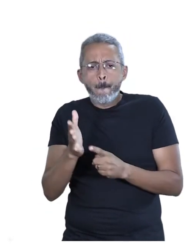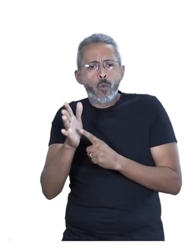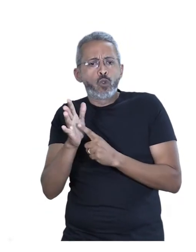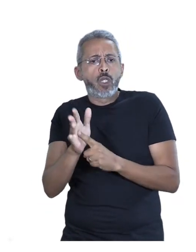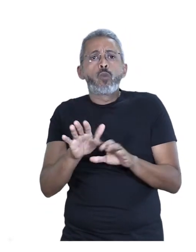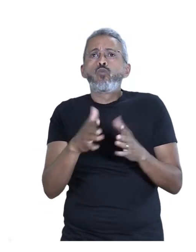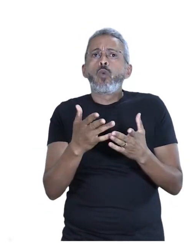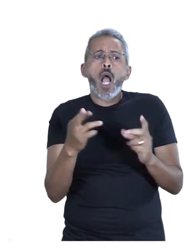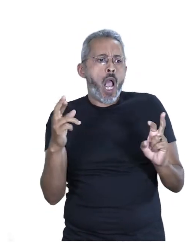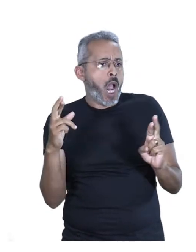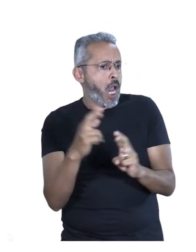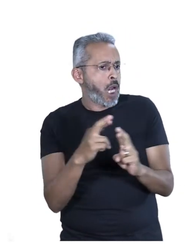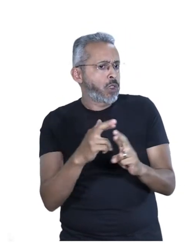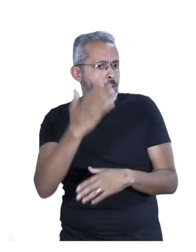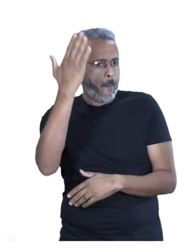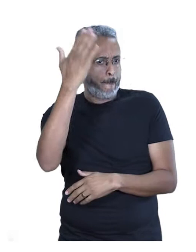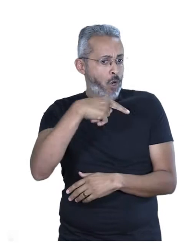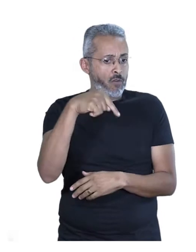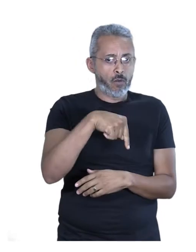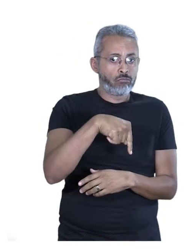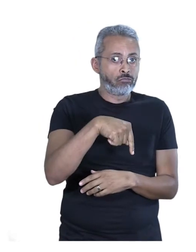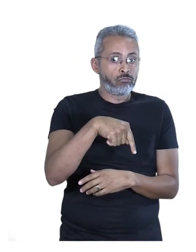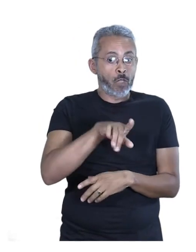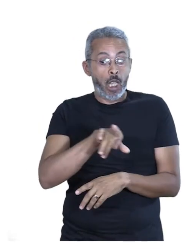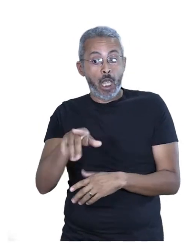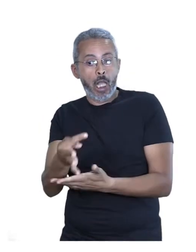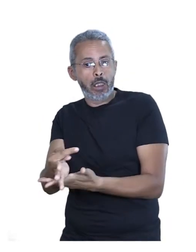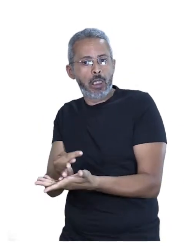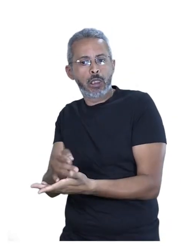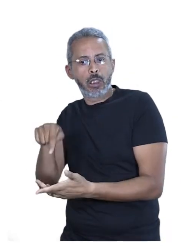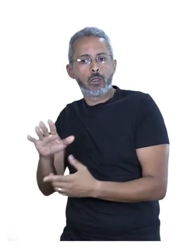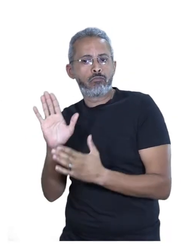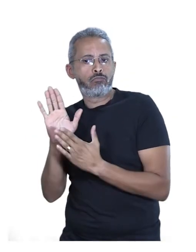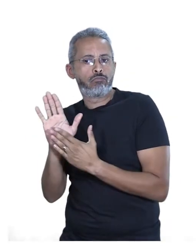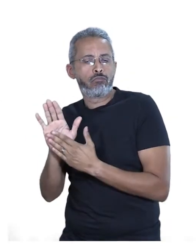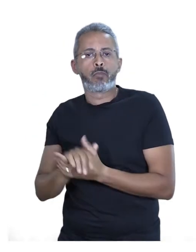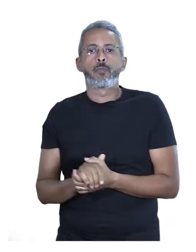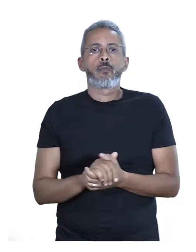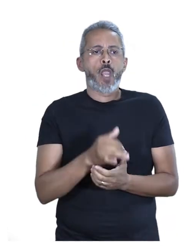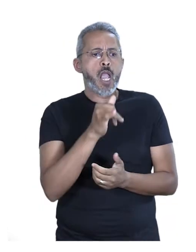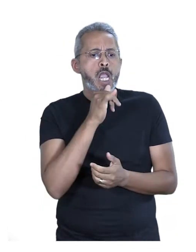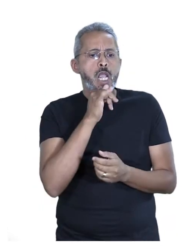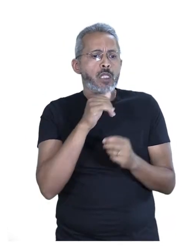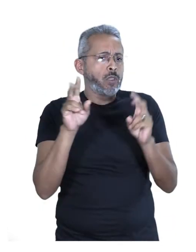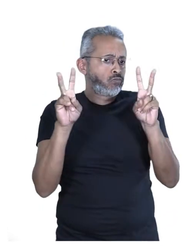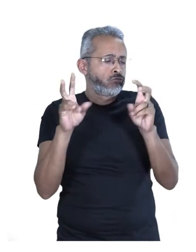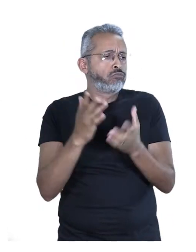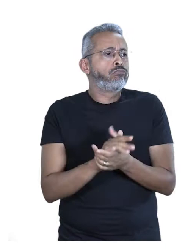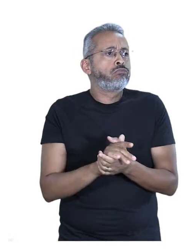qual é a relação entre a prova levantada e a tese proposta. Um exemplo de argumento para a tese